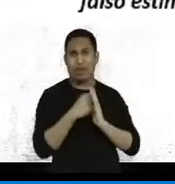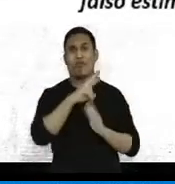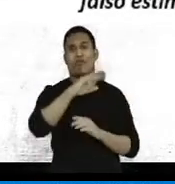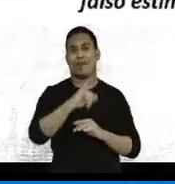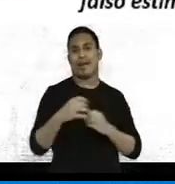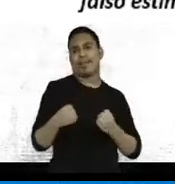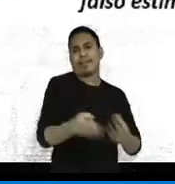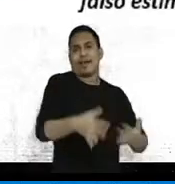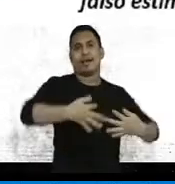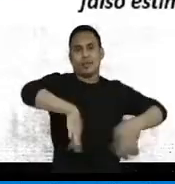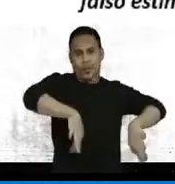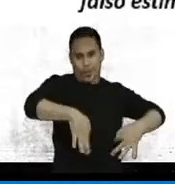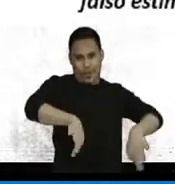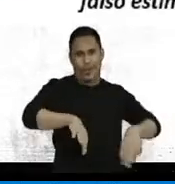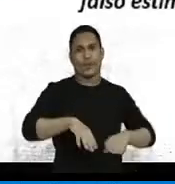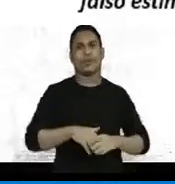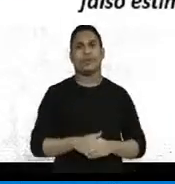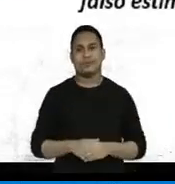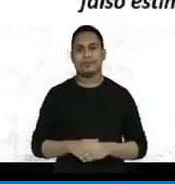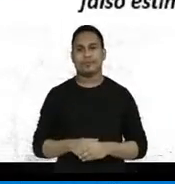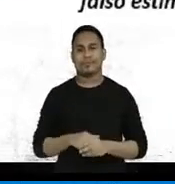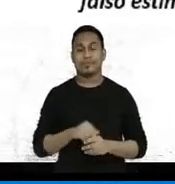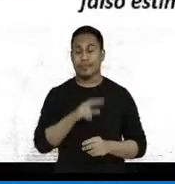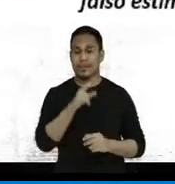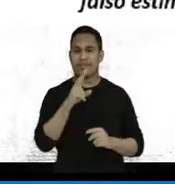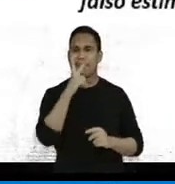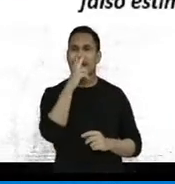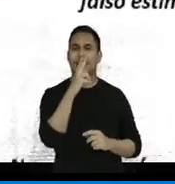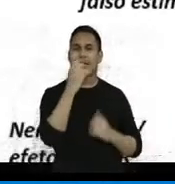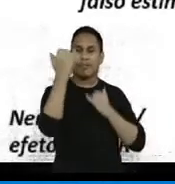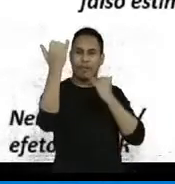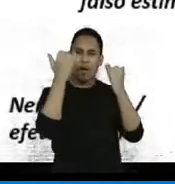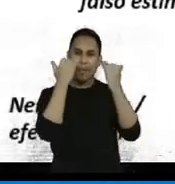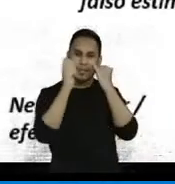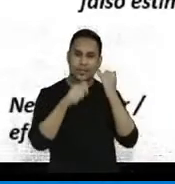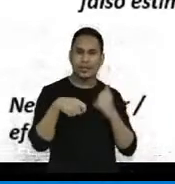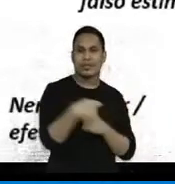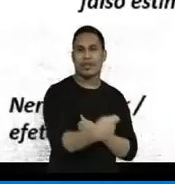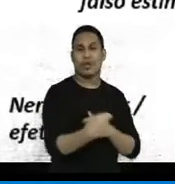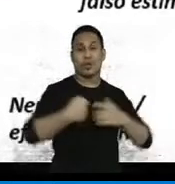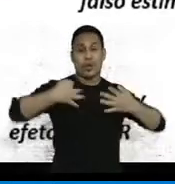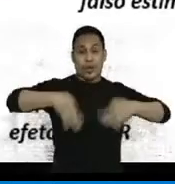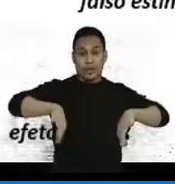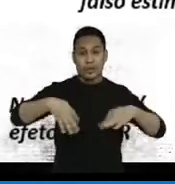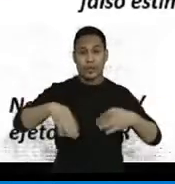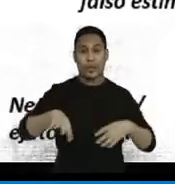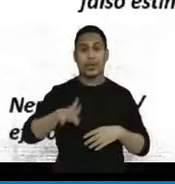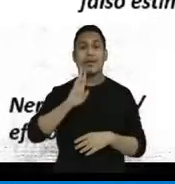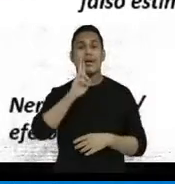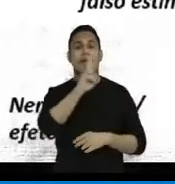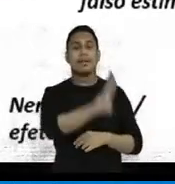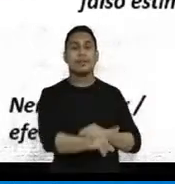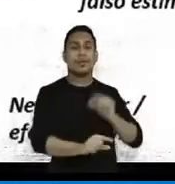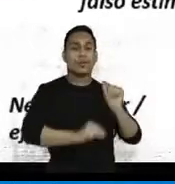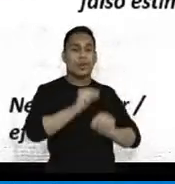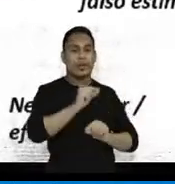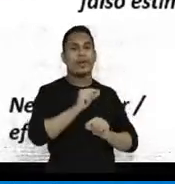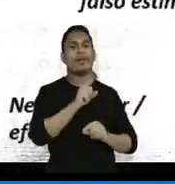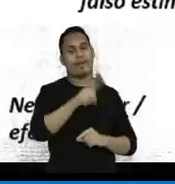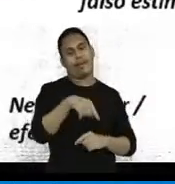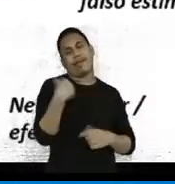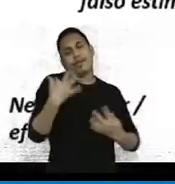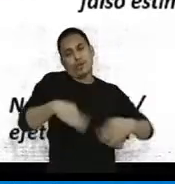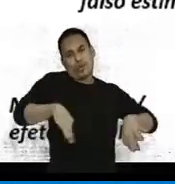a informação de volta, a resposta, e a resposta de volta é o quê? É dor. Então, é um erro